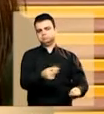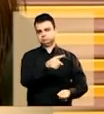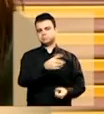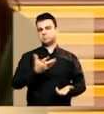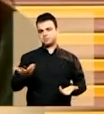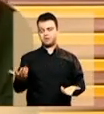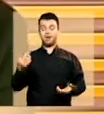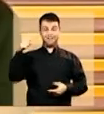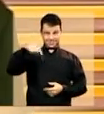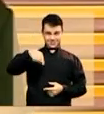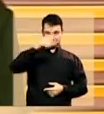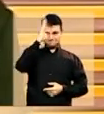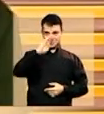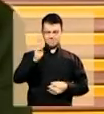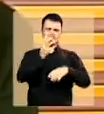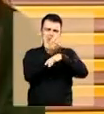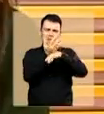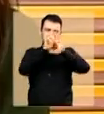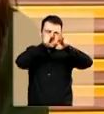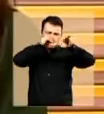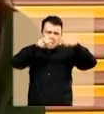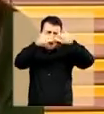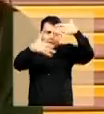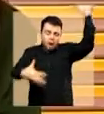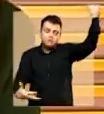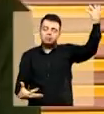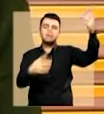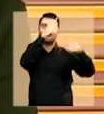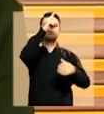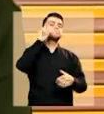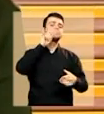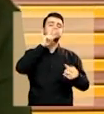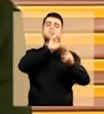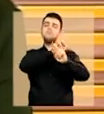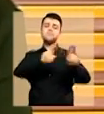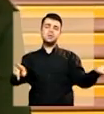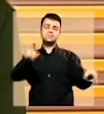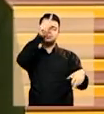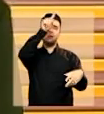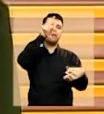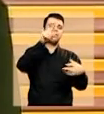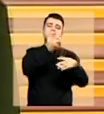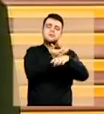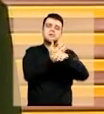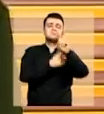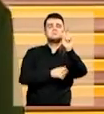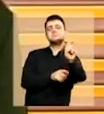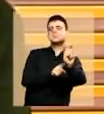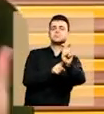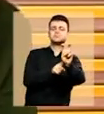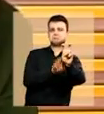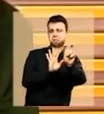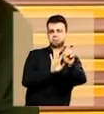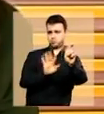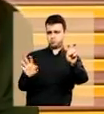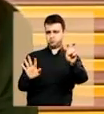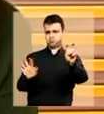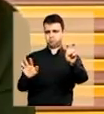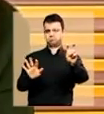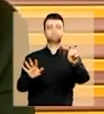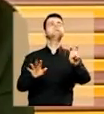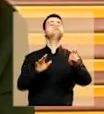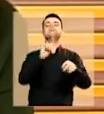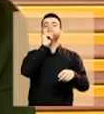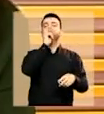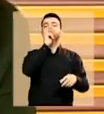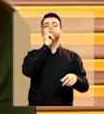de matérias, né? Certo. E lá, em geral, eles fazem 5, 6 matérias. Então, vamos supor que o aluno não faça química por um semestre. Quando ele volta, tem